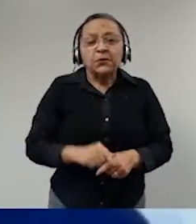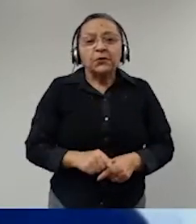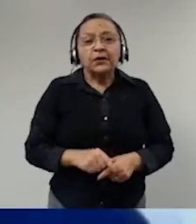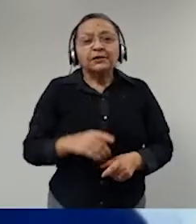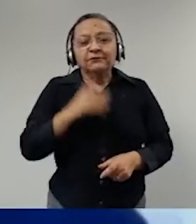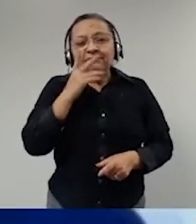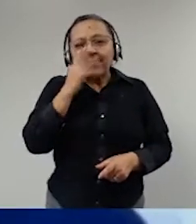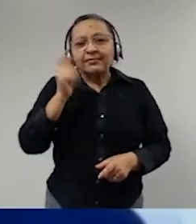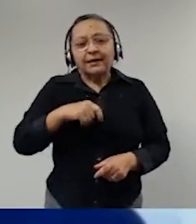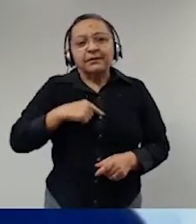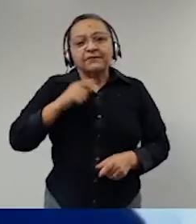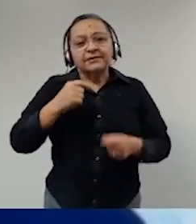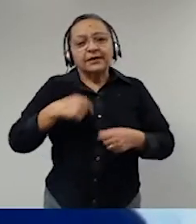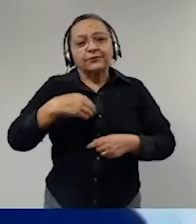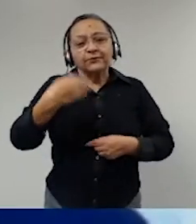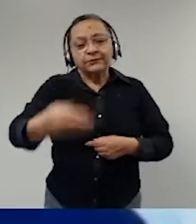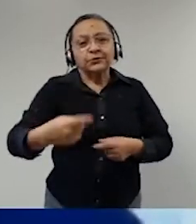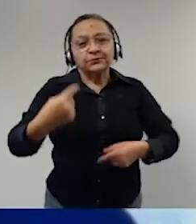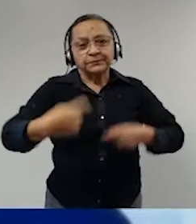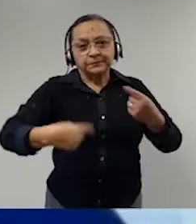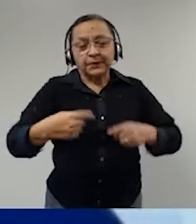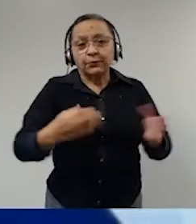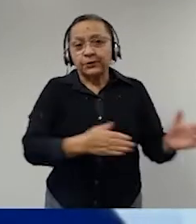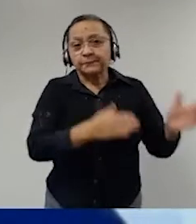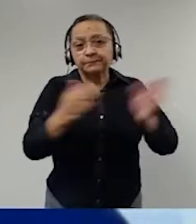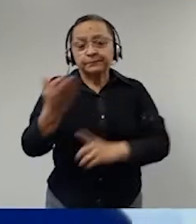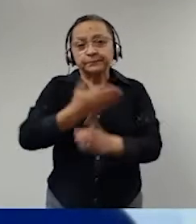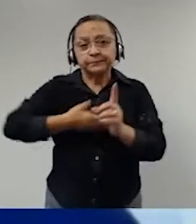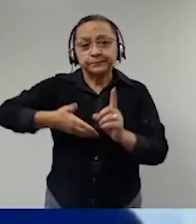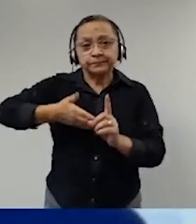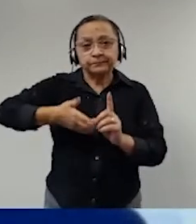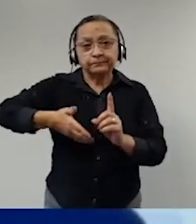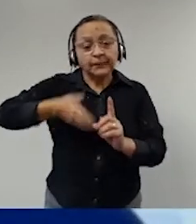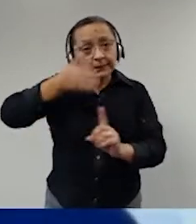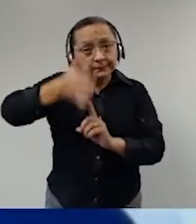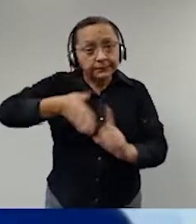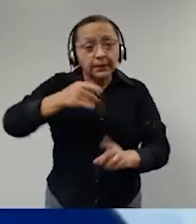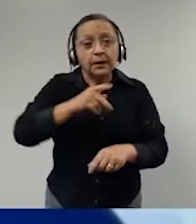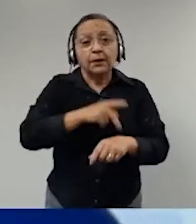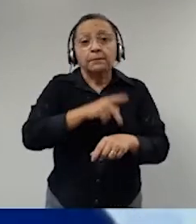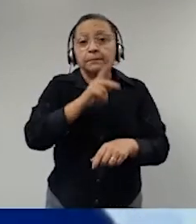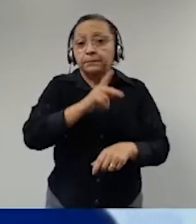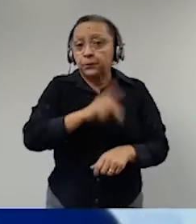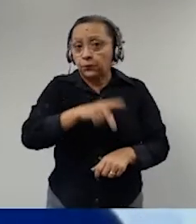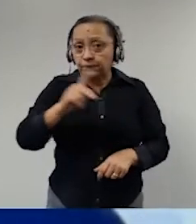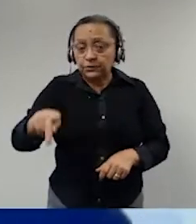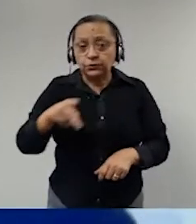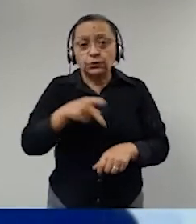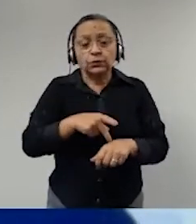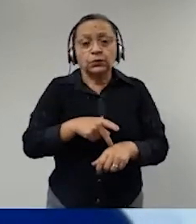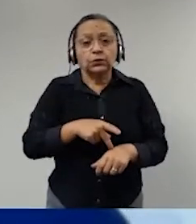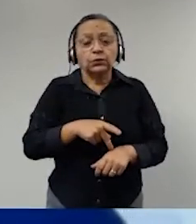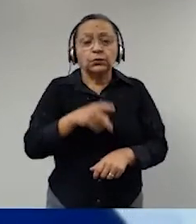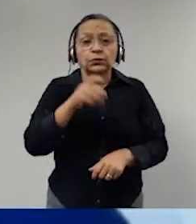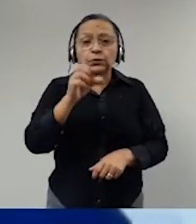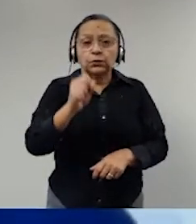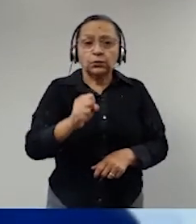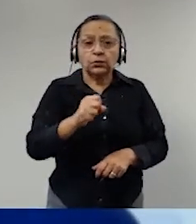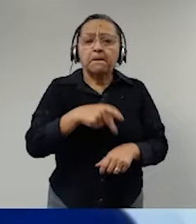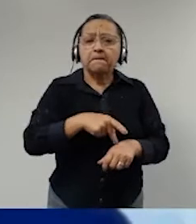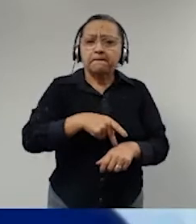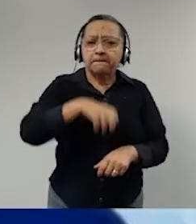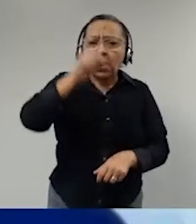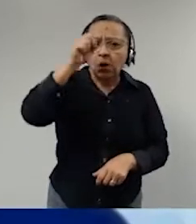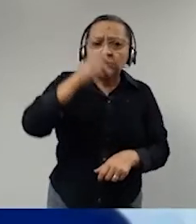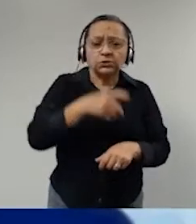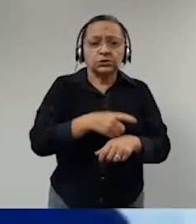queria passar agora para o professor Silvio Almeida, né, outra referência, professor,